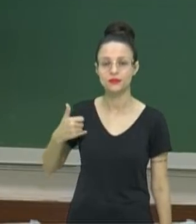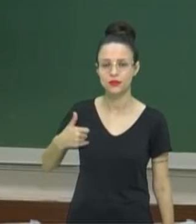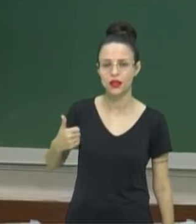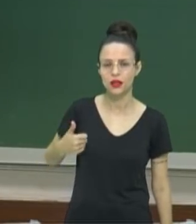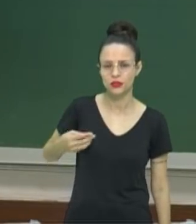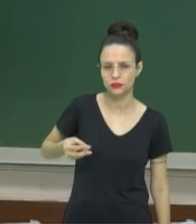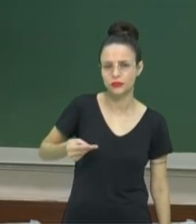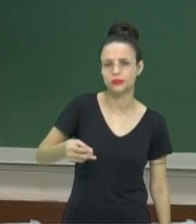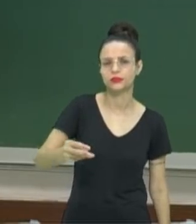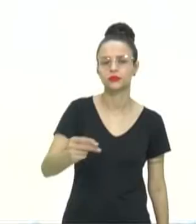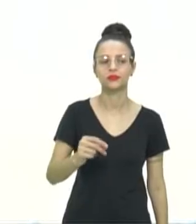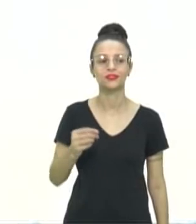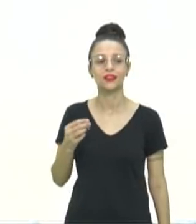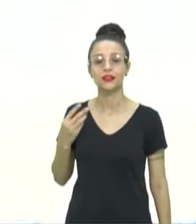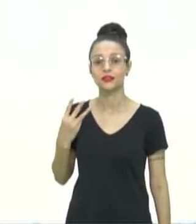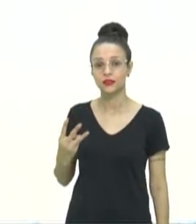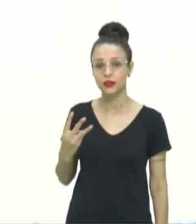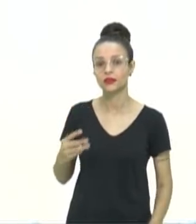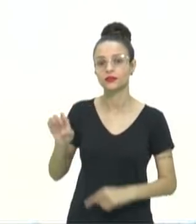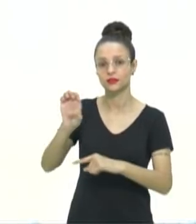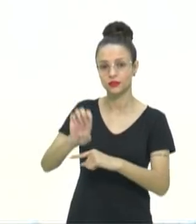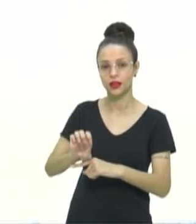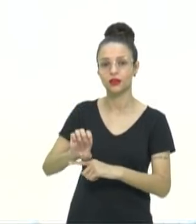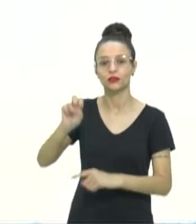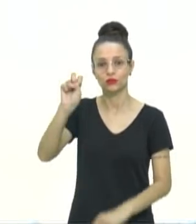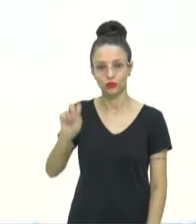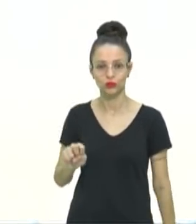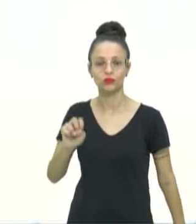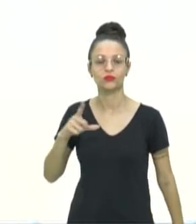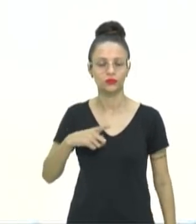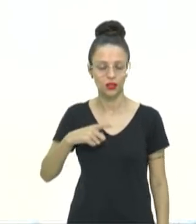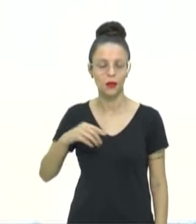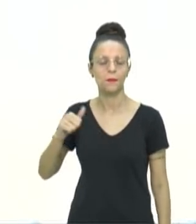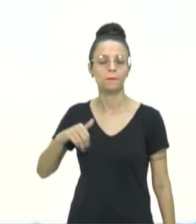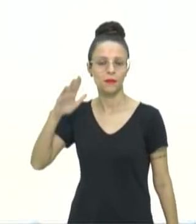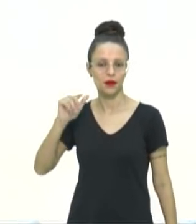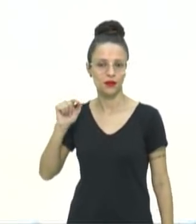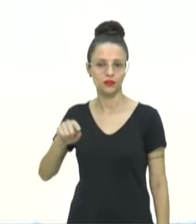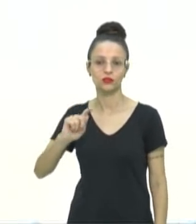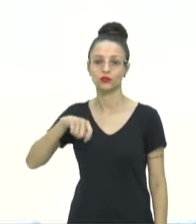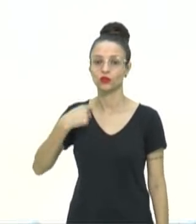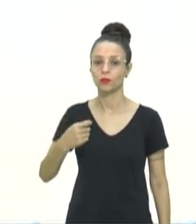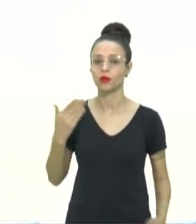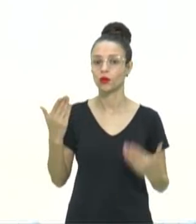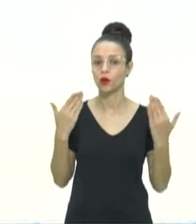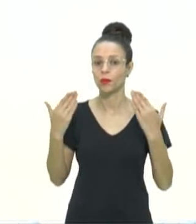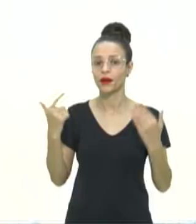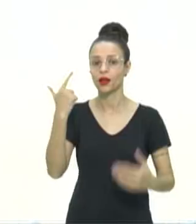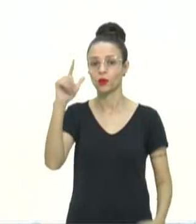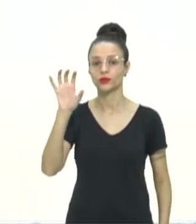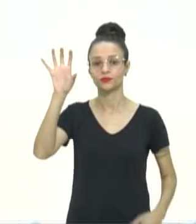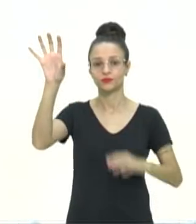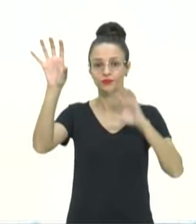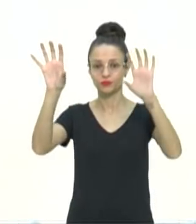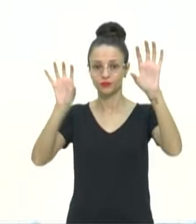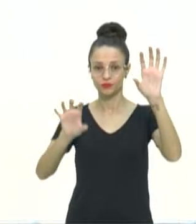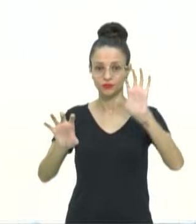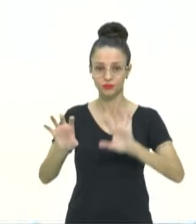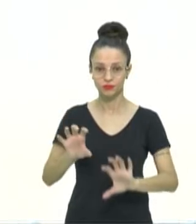vida, os três estados da região sul apresentam maior expectativa de vida em relação a outras partes do